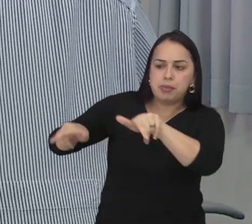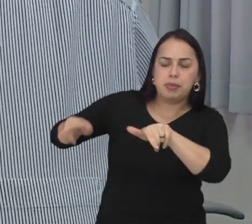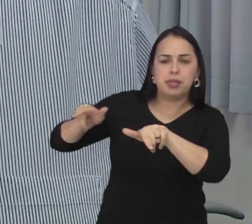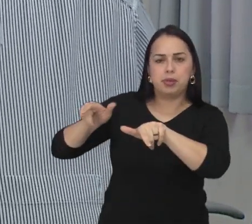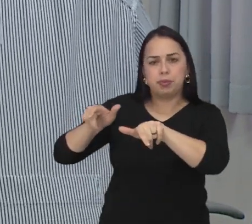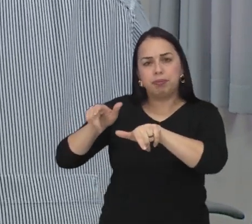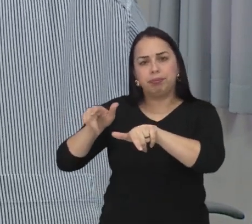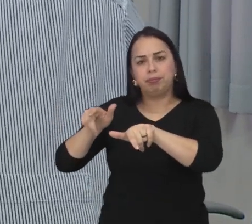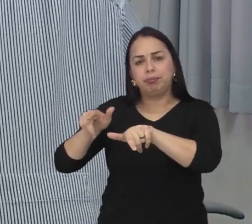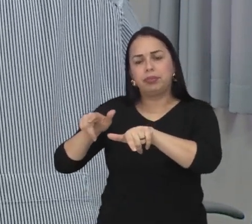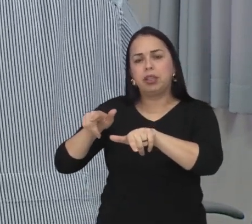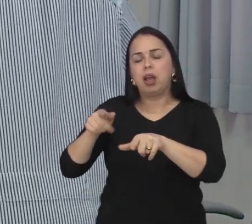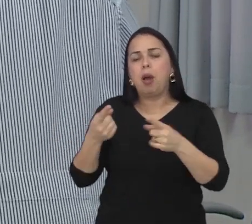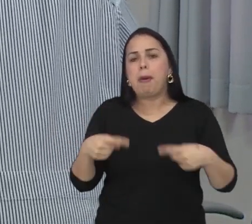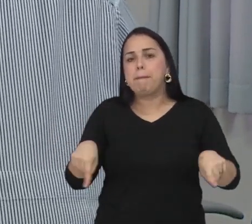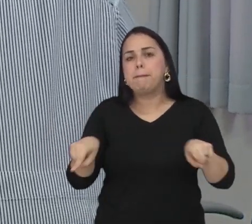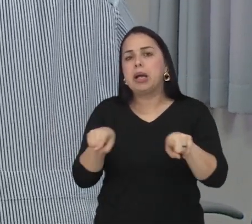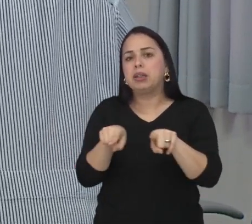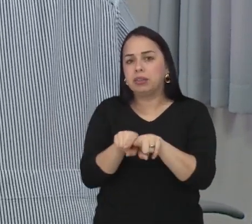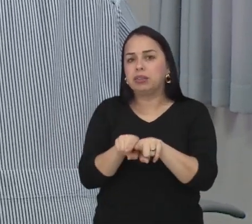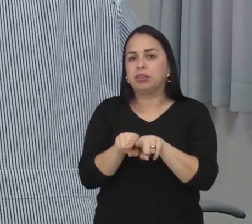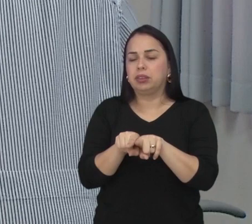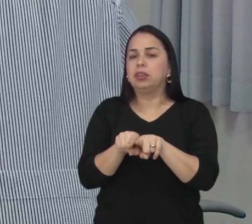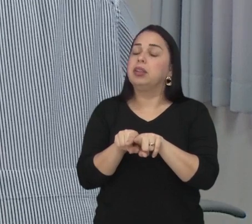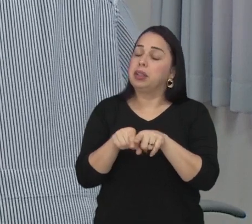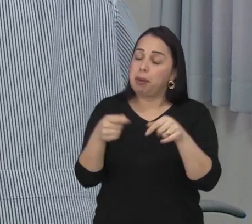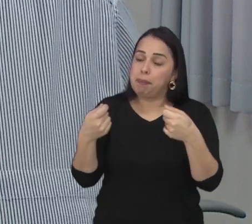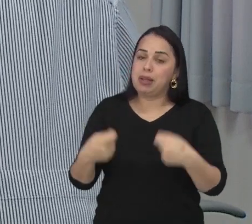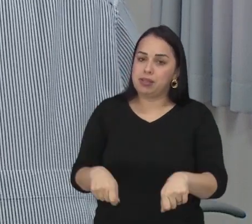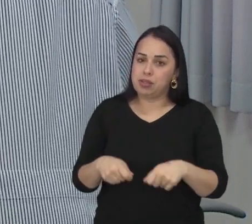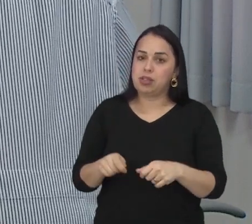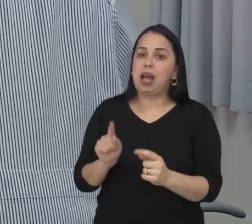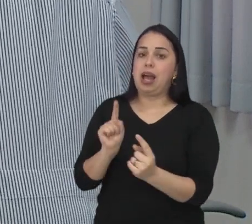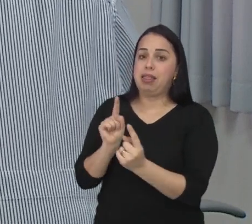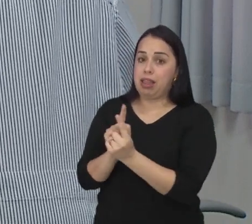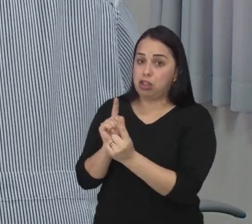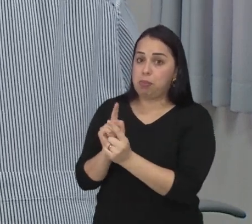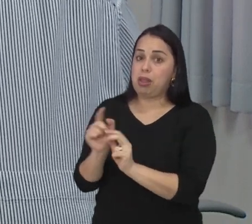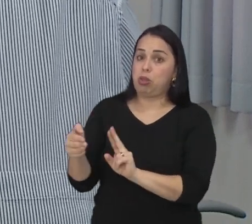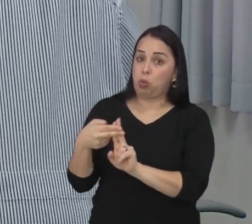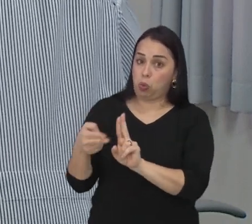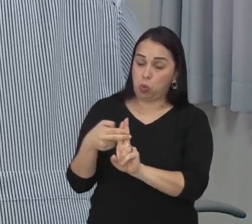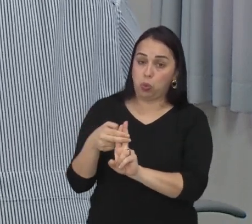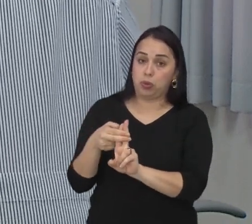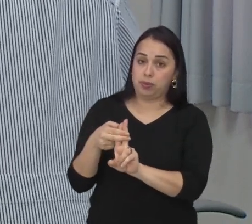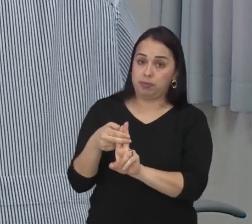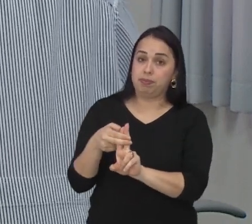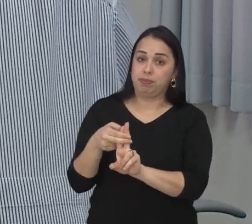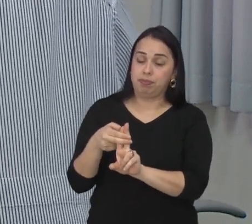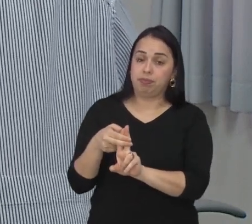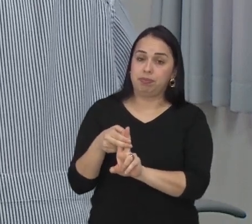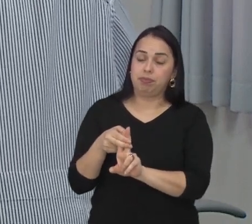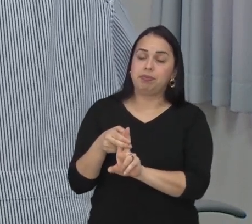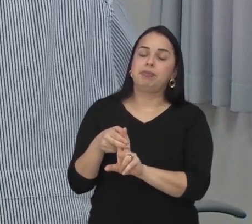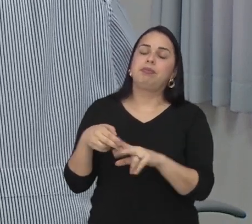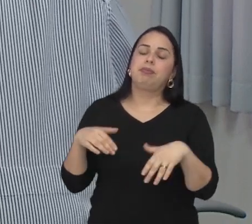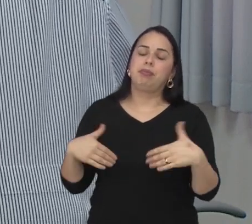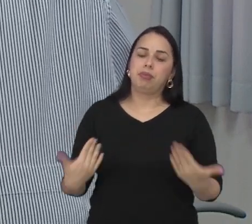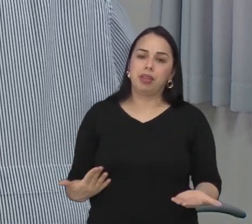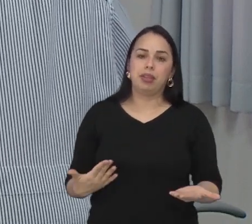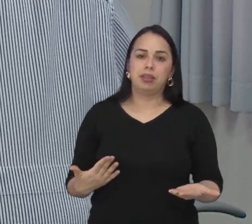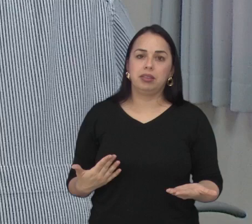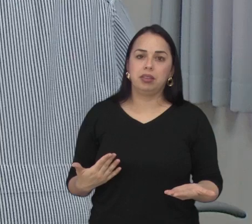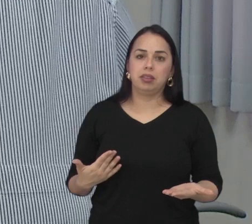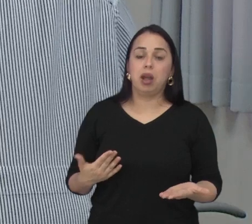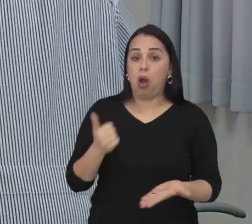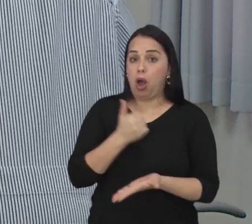É um convênio que todo filantrópico tem de ter atendimento ao SUS do Sistema Único de Saúde isso